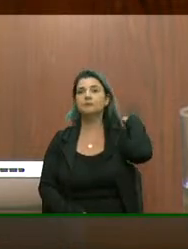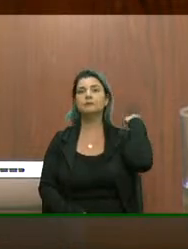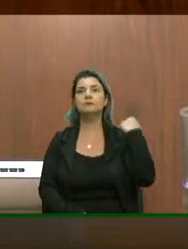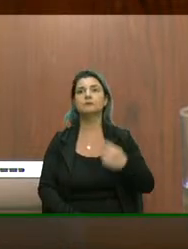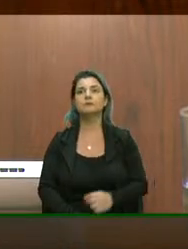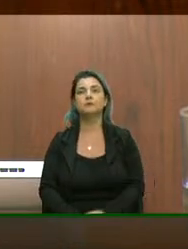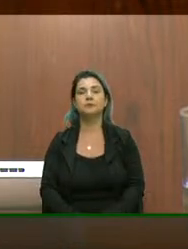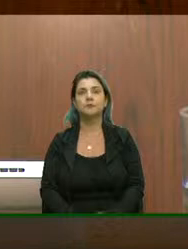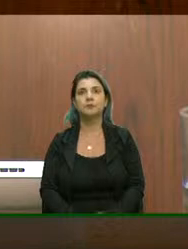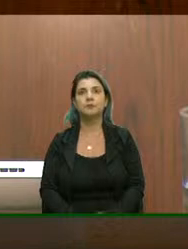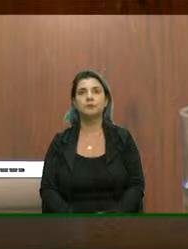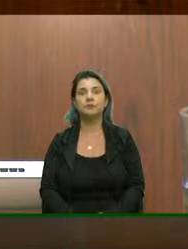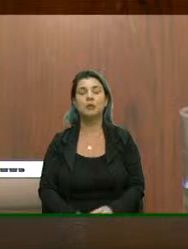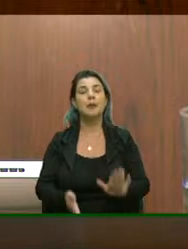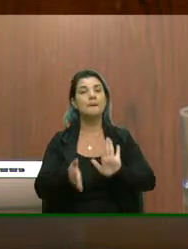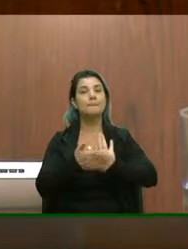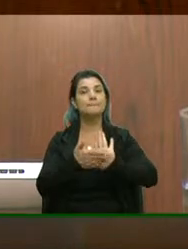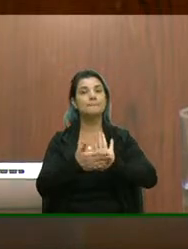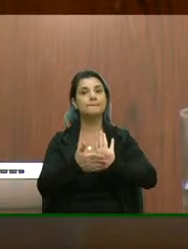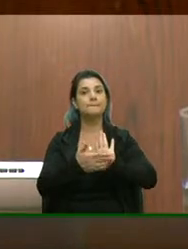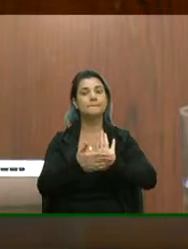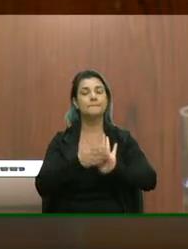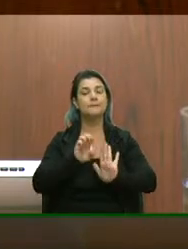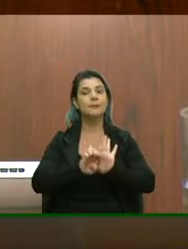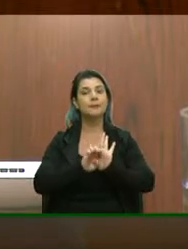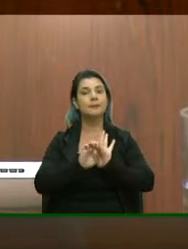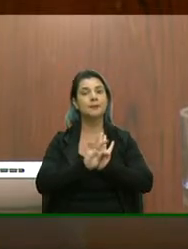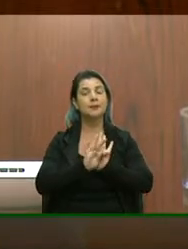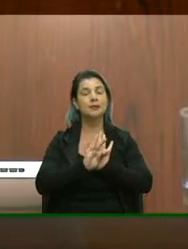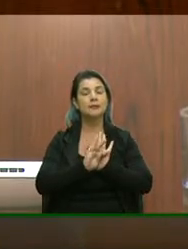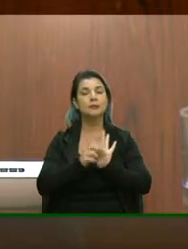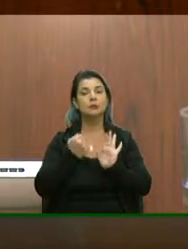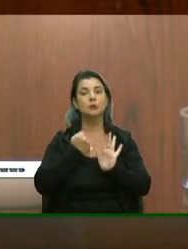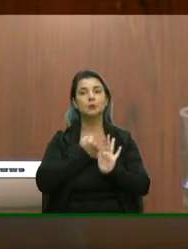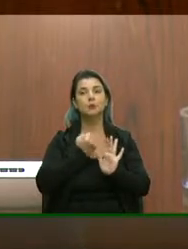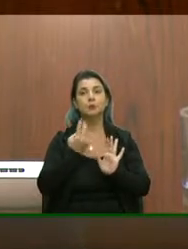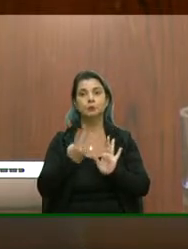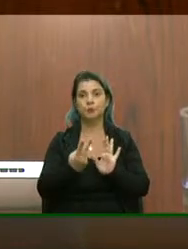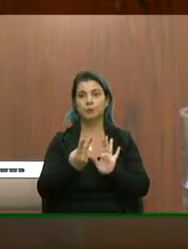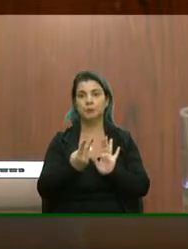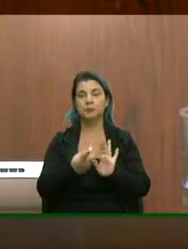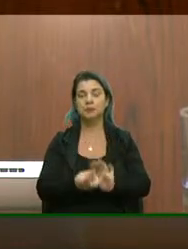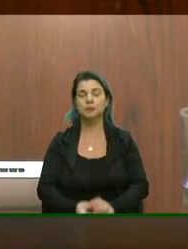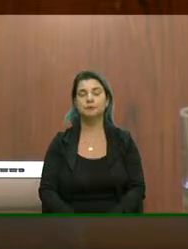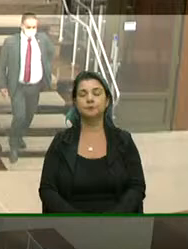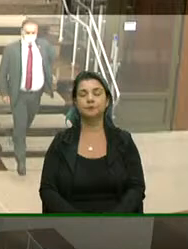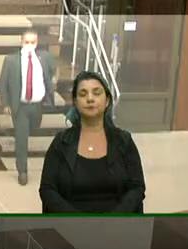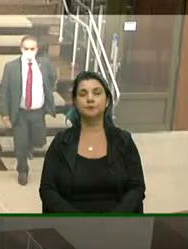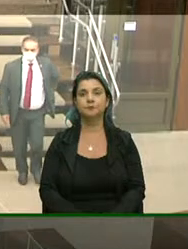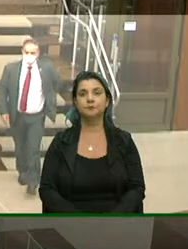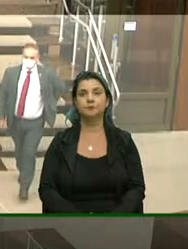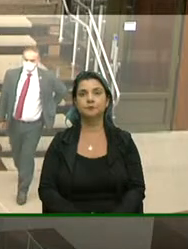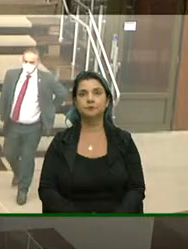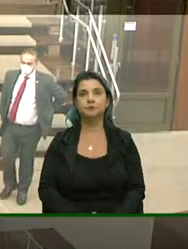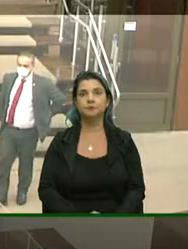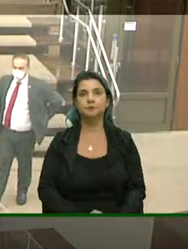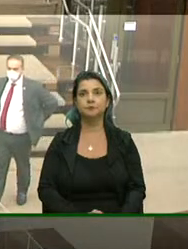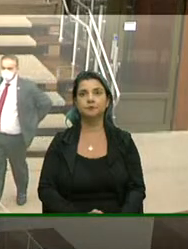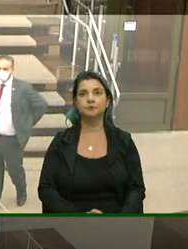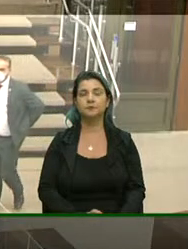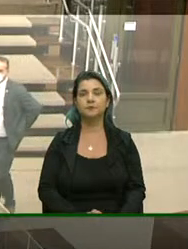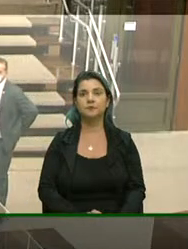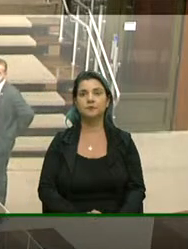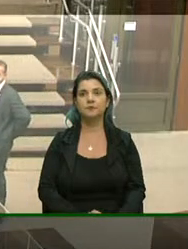Deputado Gabriel. Eu peço ao proponente da emenda número 2, por gentileza, que proceda a leitura. Retornamos ao plenário 20 de setembro com a sessão